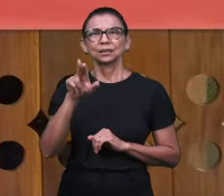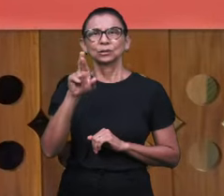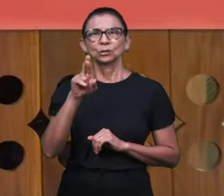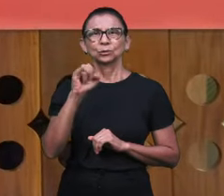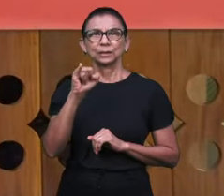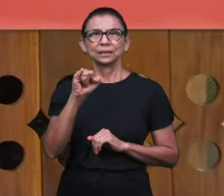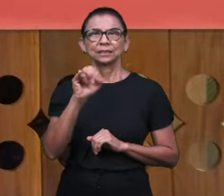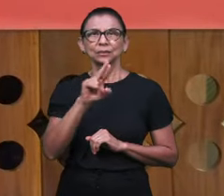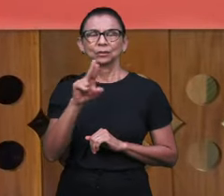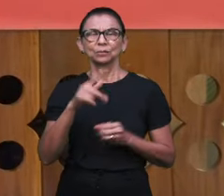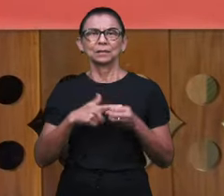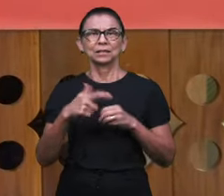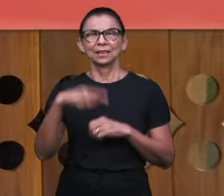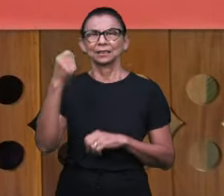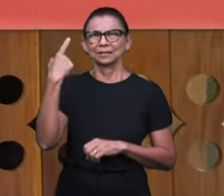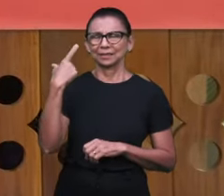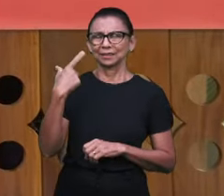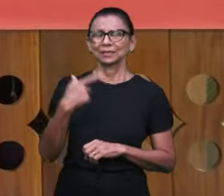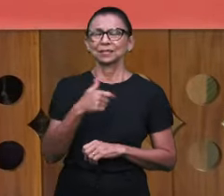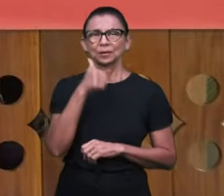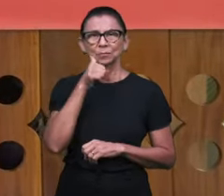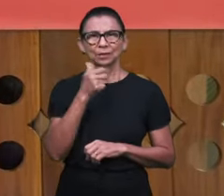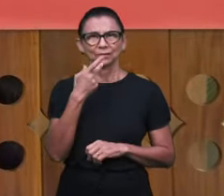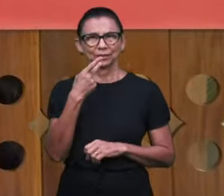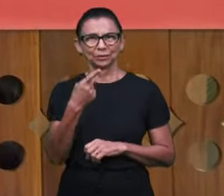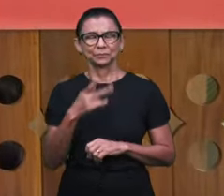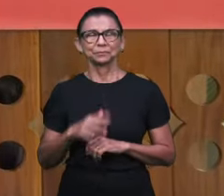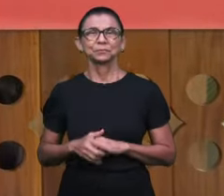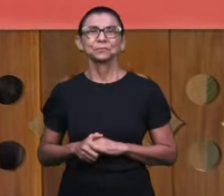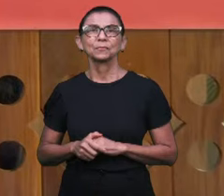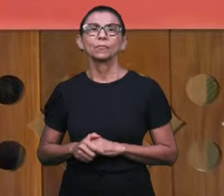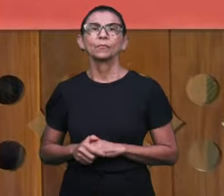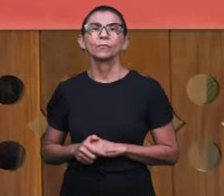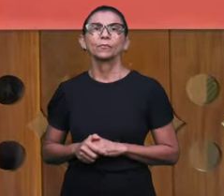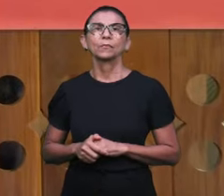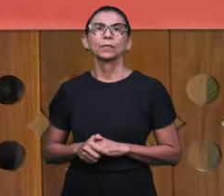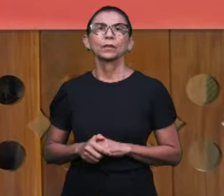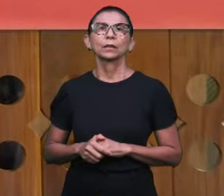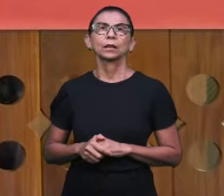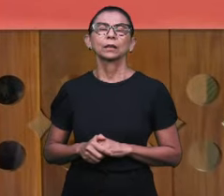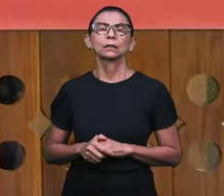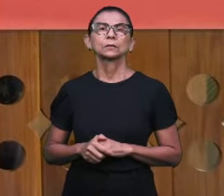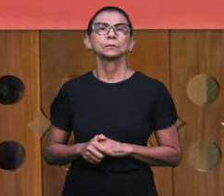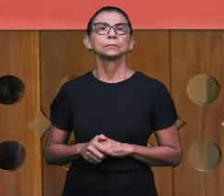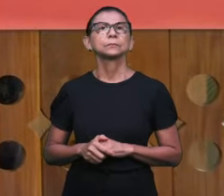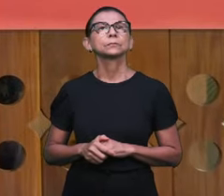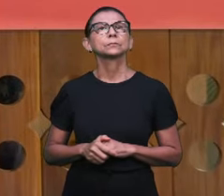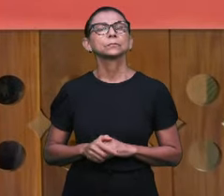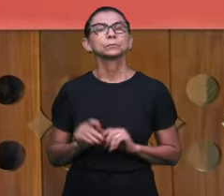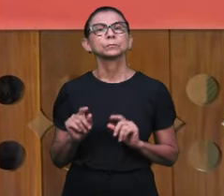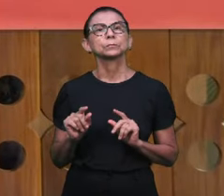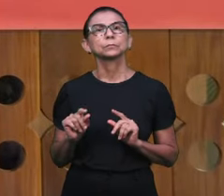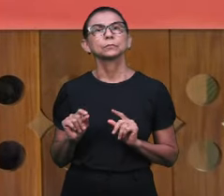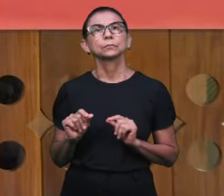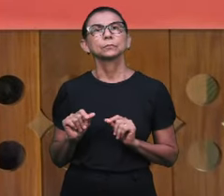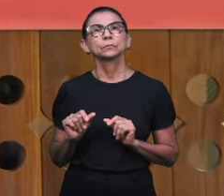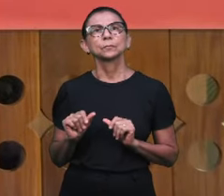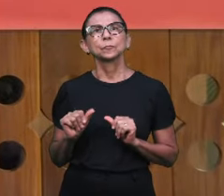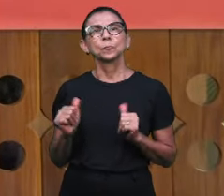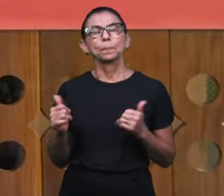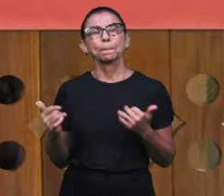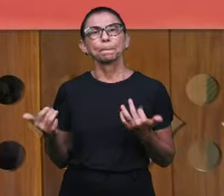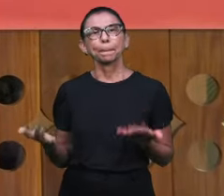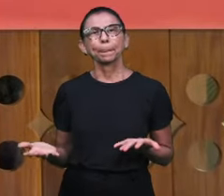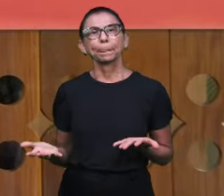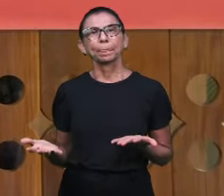ainda informar, compartilhar com os irmãos, né, e transmitir também a nossa mensagem de companhia, de,